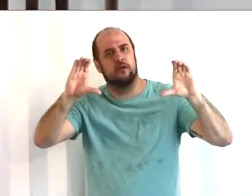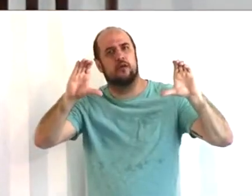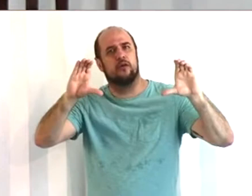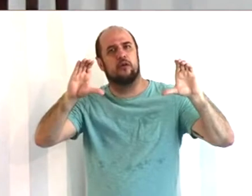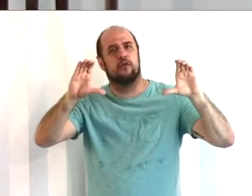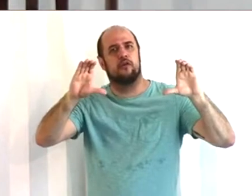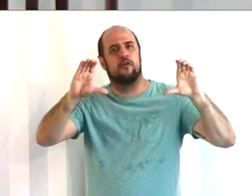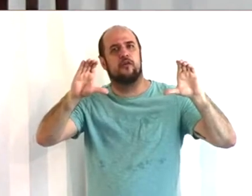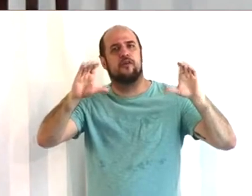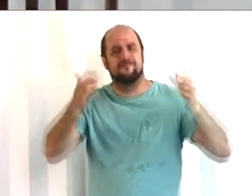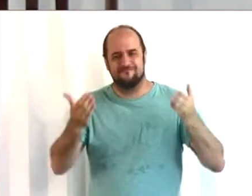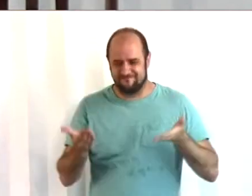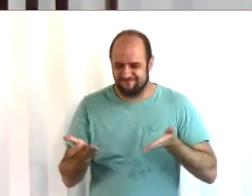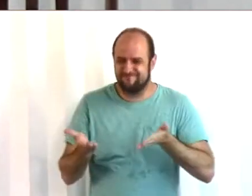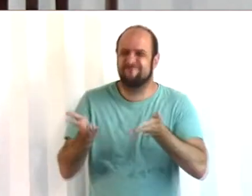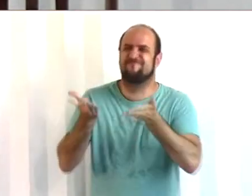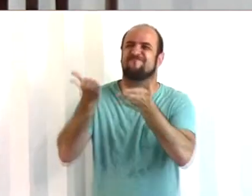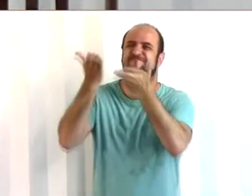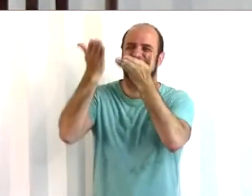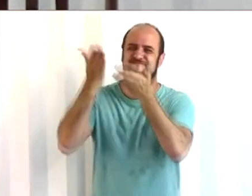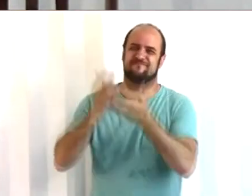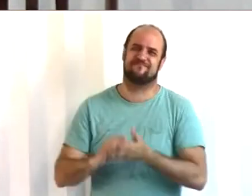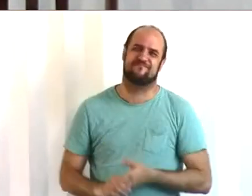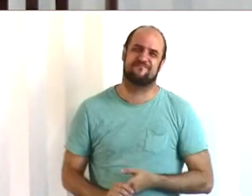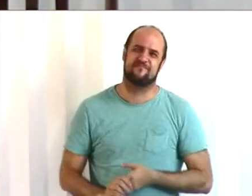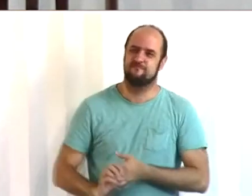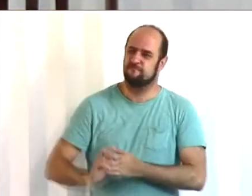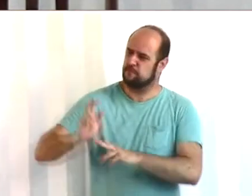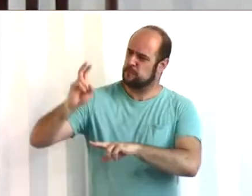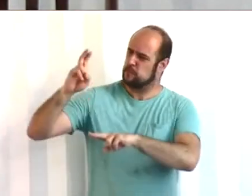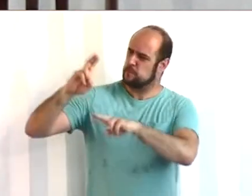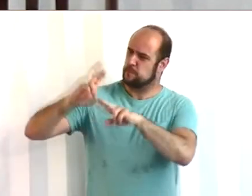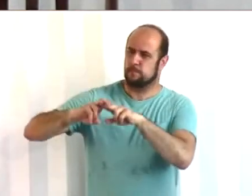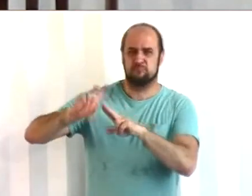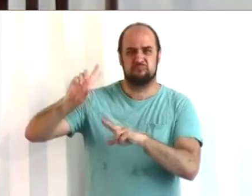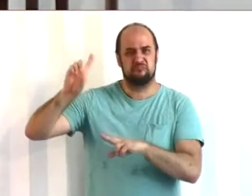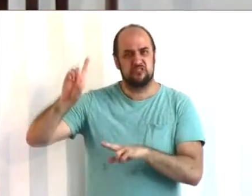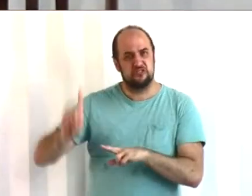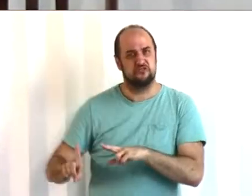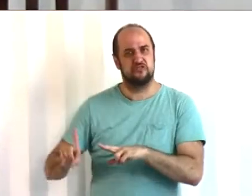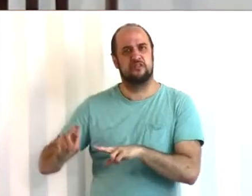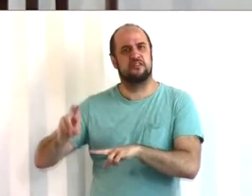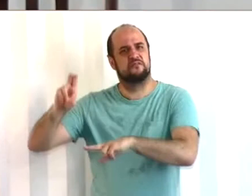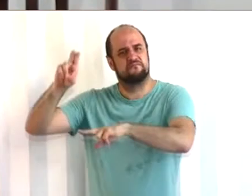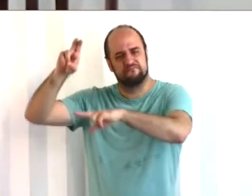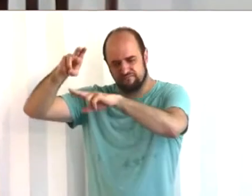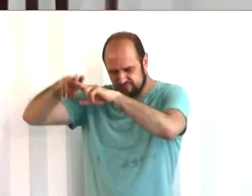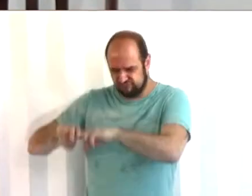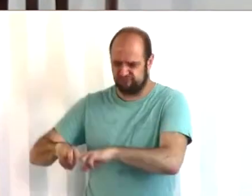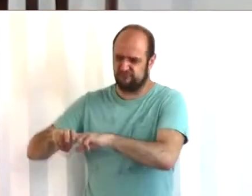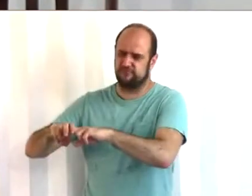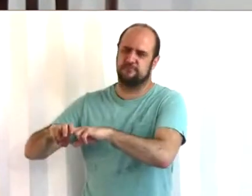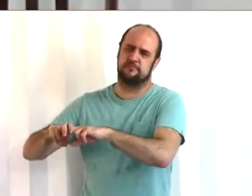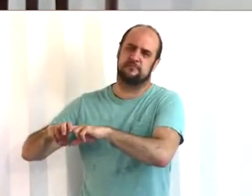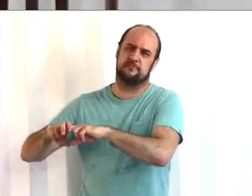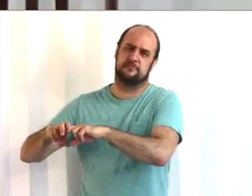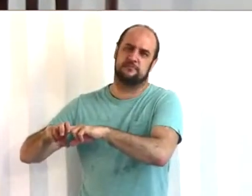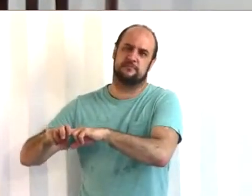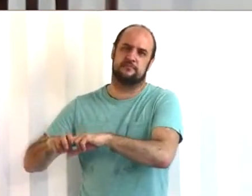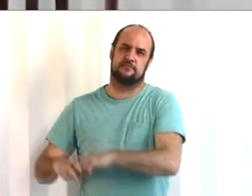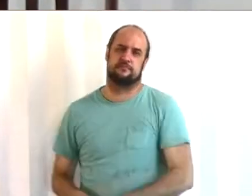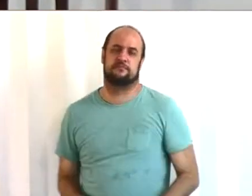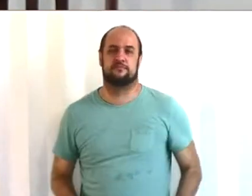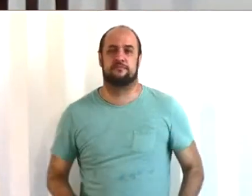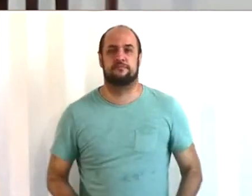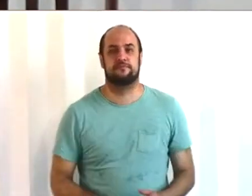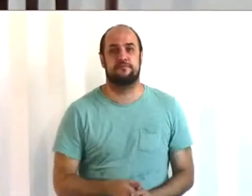diz: foi exaltado, sentou-se à direita de Deus. Em Hebreus, o